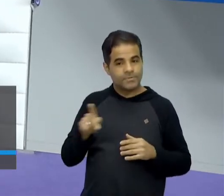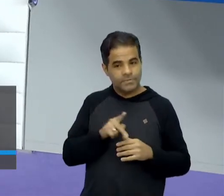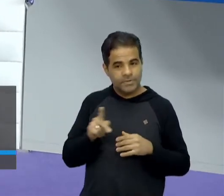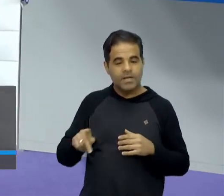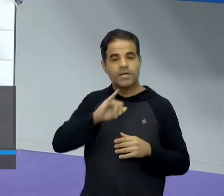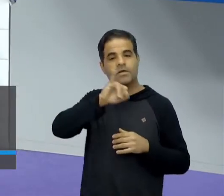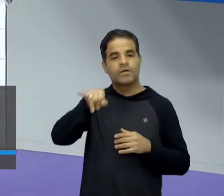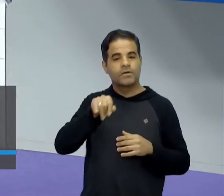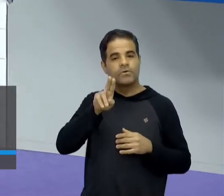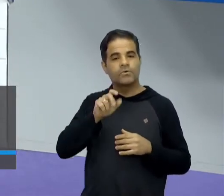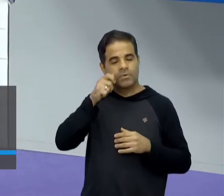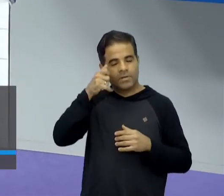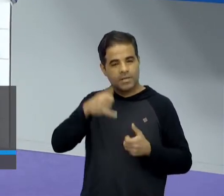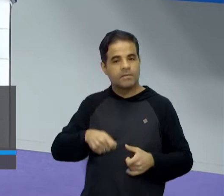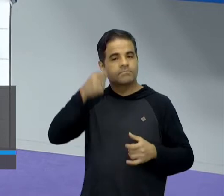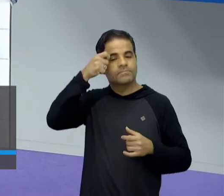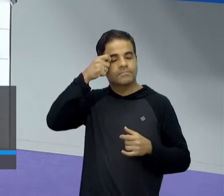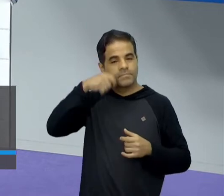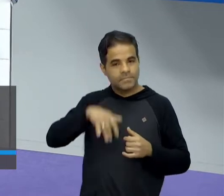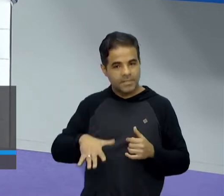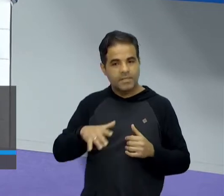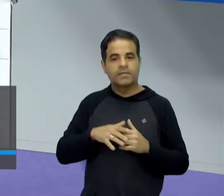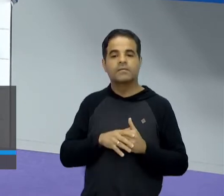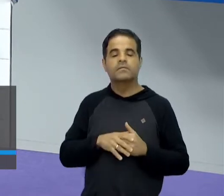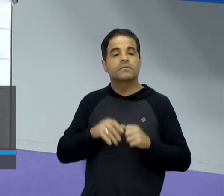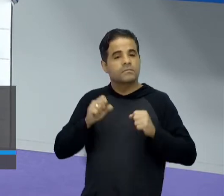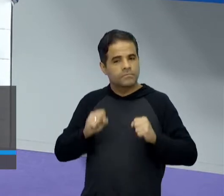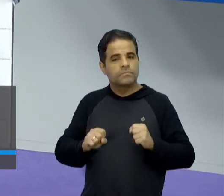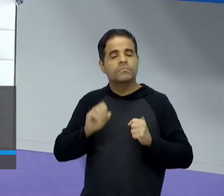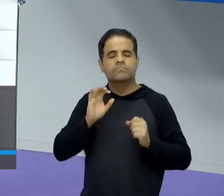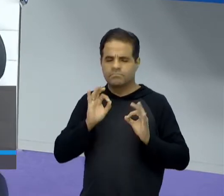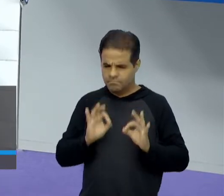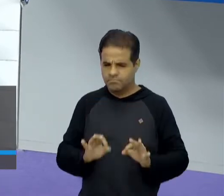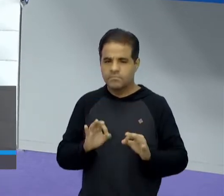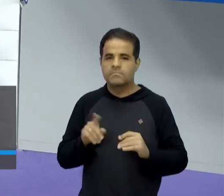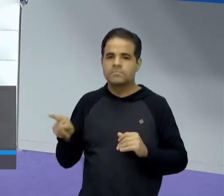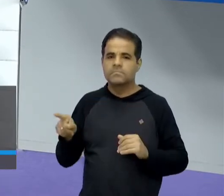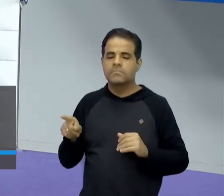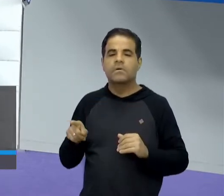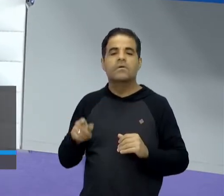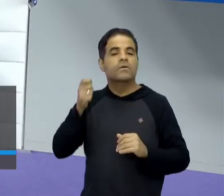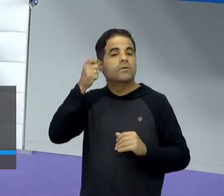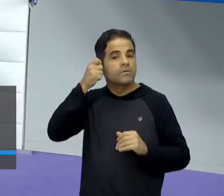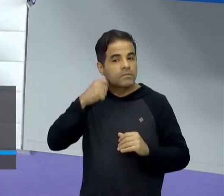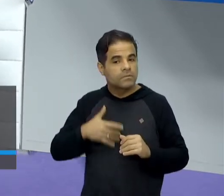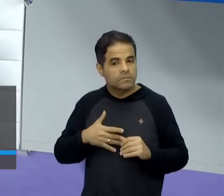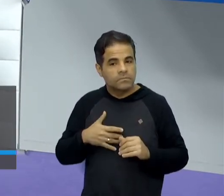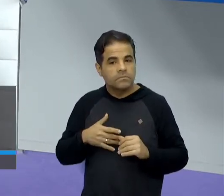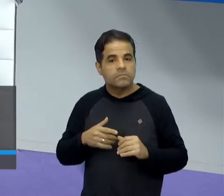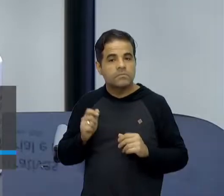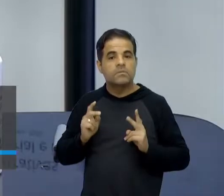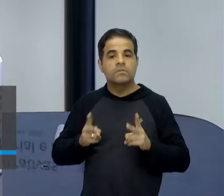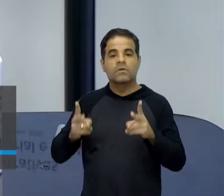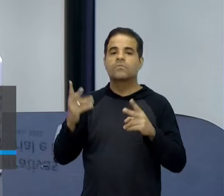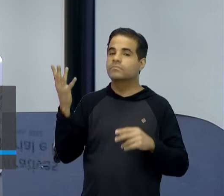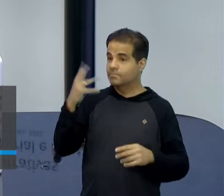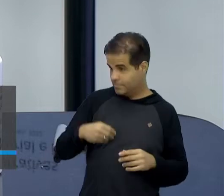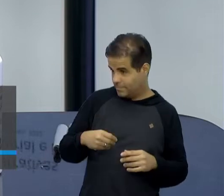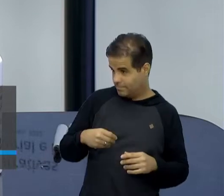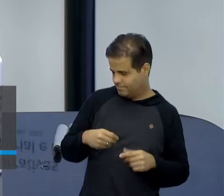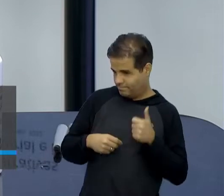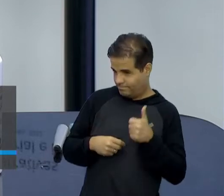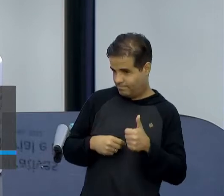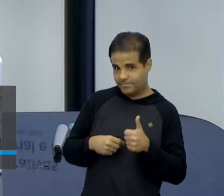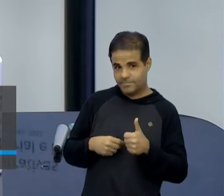que vai se descrever aqui, e vocês podem ter certeza que até na descrição ela continua bonita. Vamos lá.